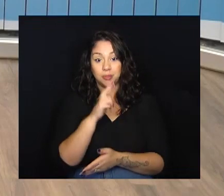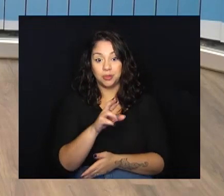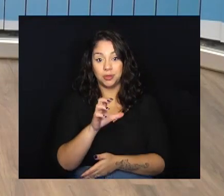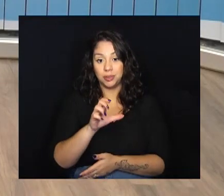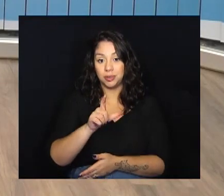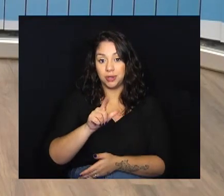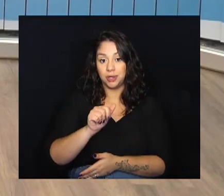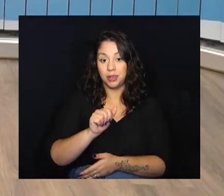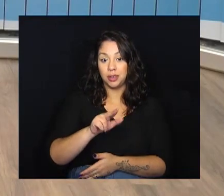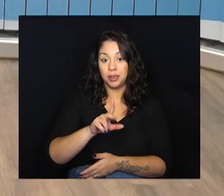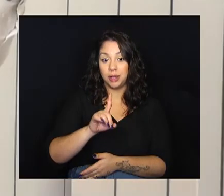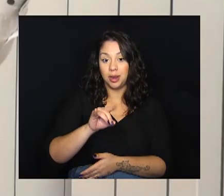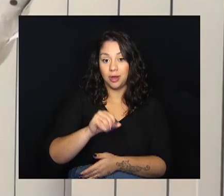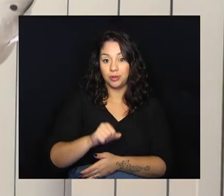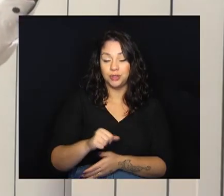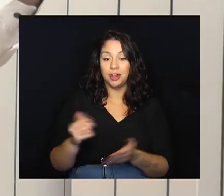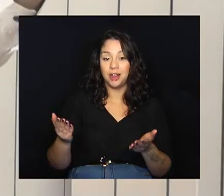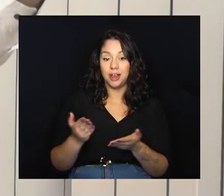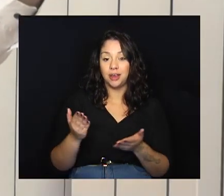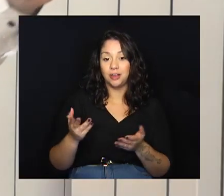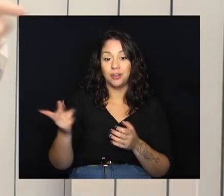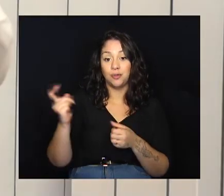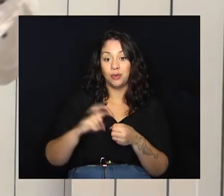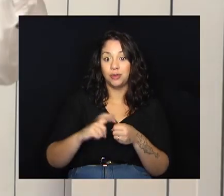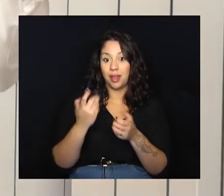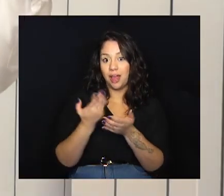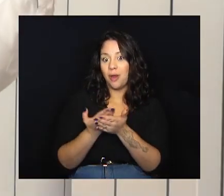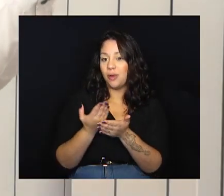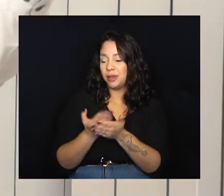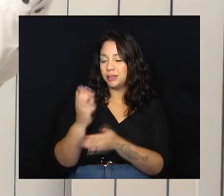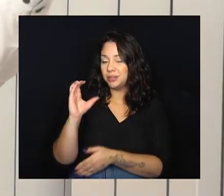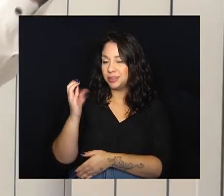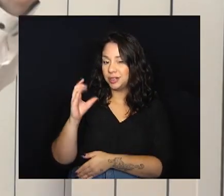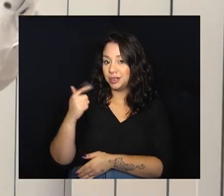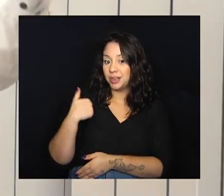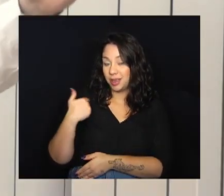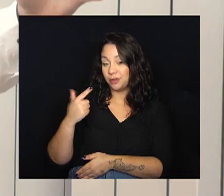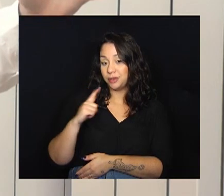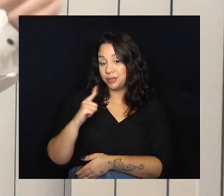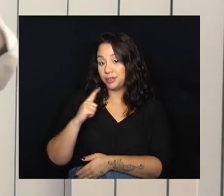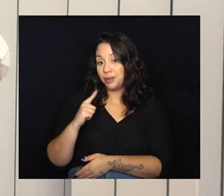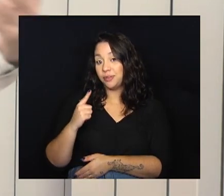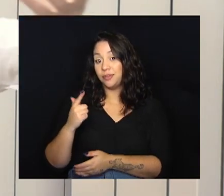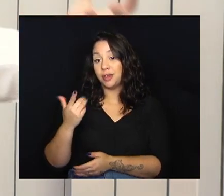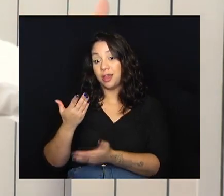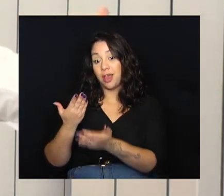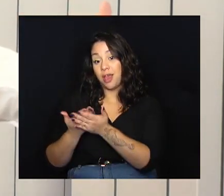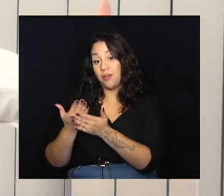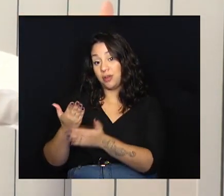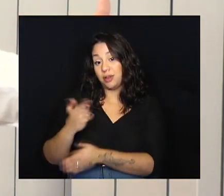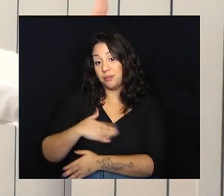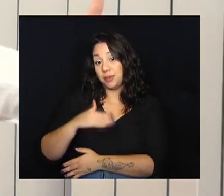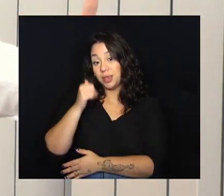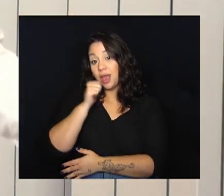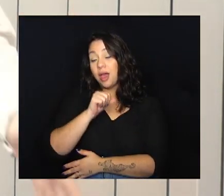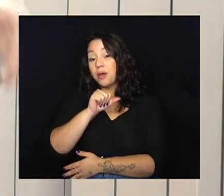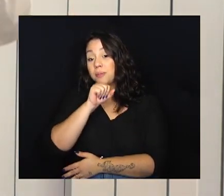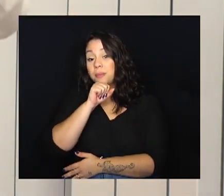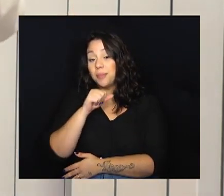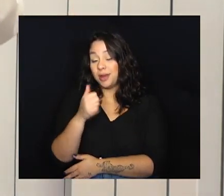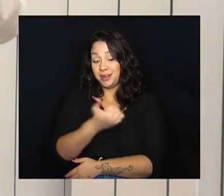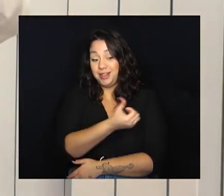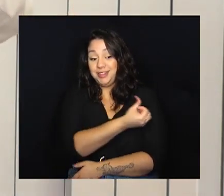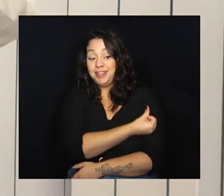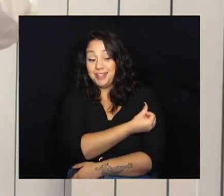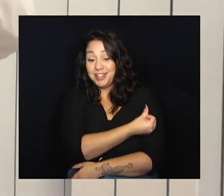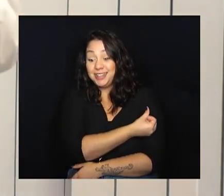Arthur Vou retornar aqui as aulas de ciências eu tive aula com a minha mãe lá na sexta série então prestei muita atenção viu Arthur